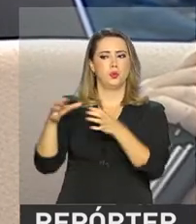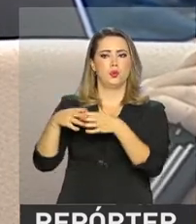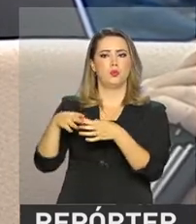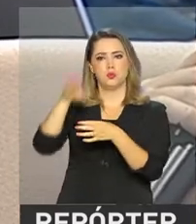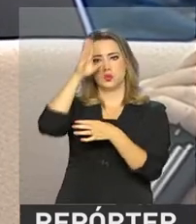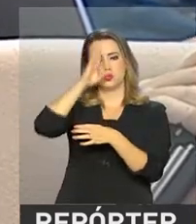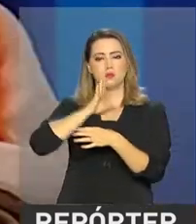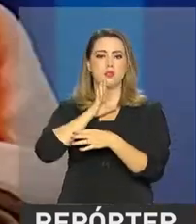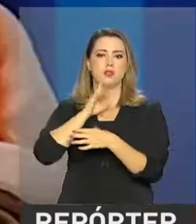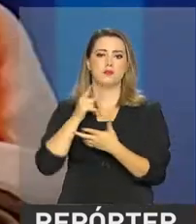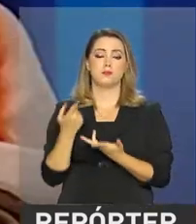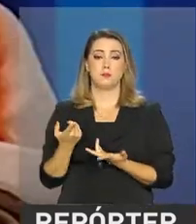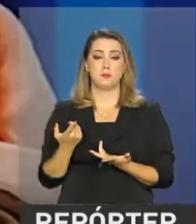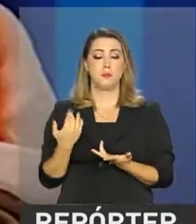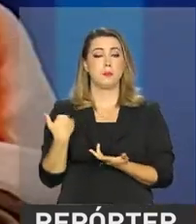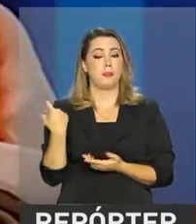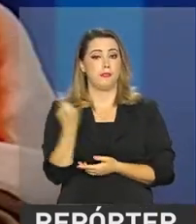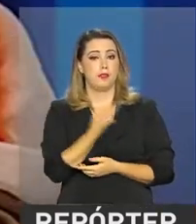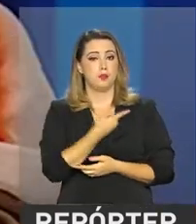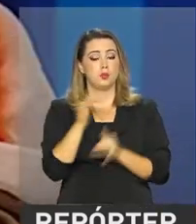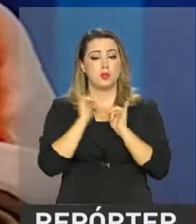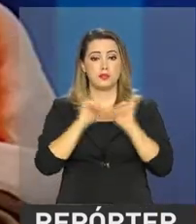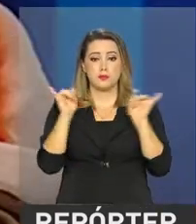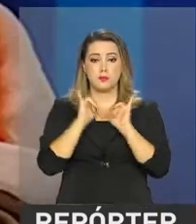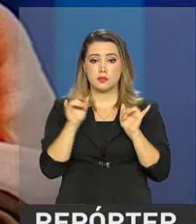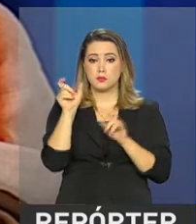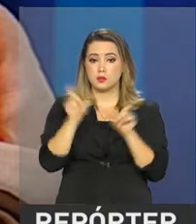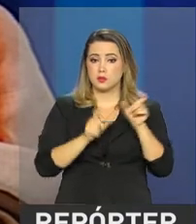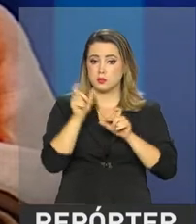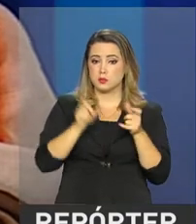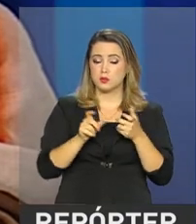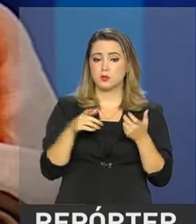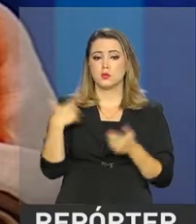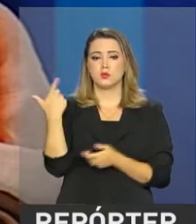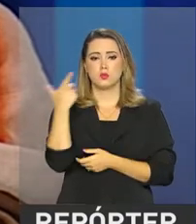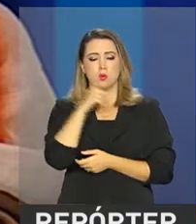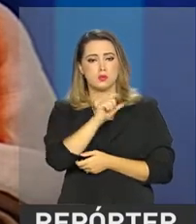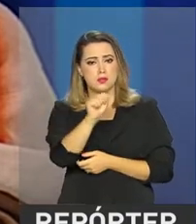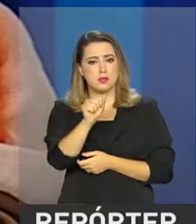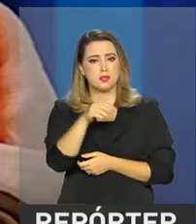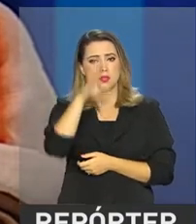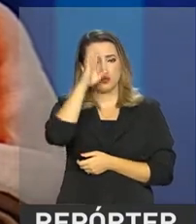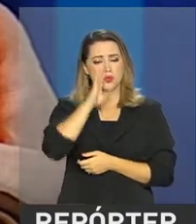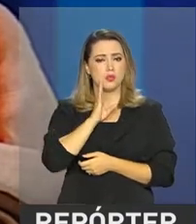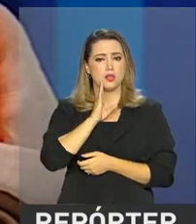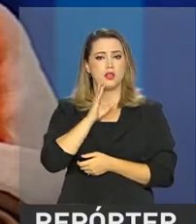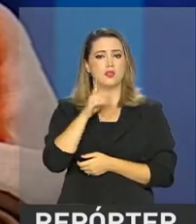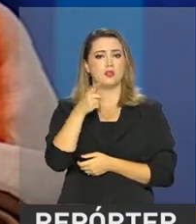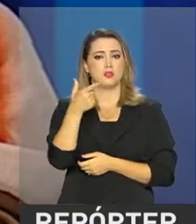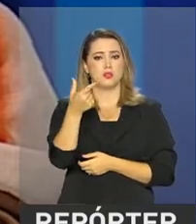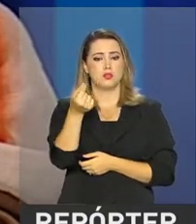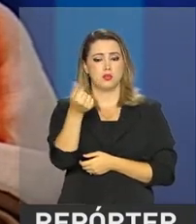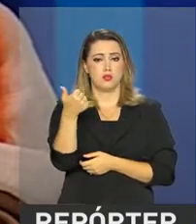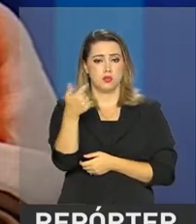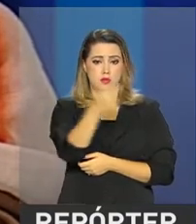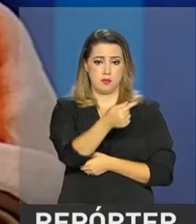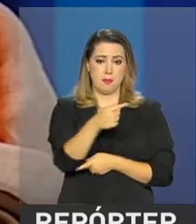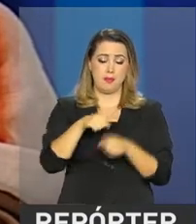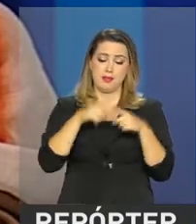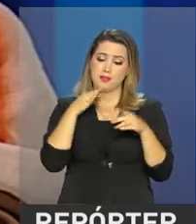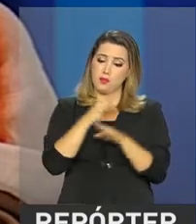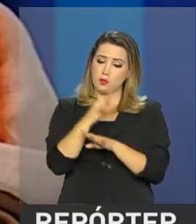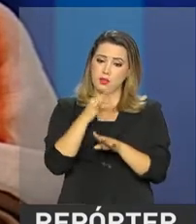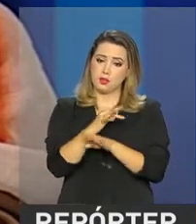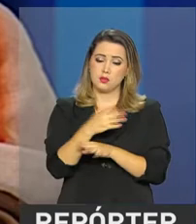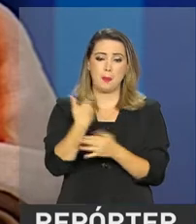que conseguiram gratuidade. E nós avisamos que aqueles que conseguissem gratuidade em 2017 e não